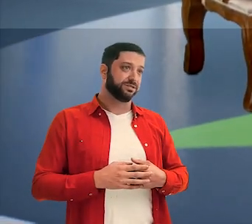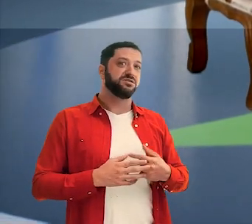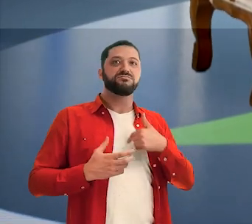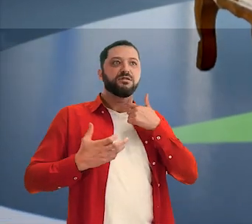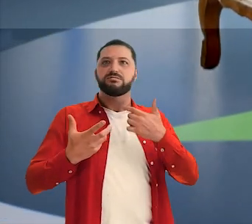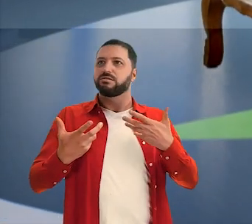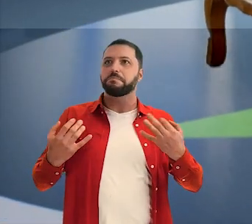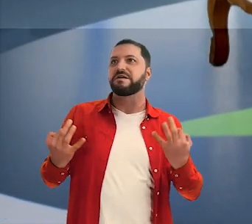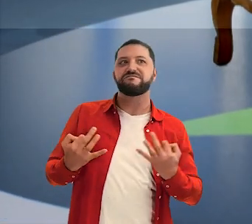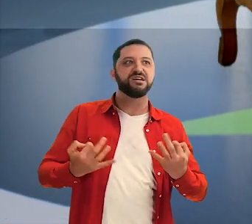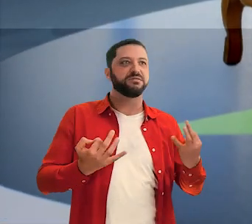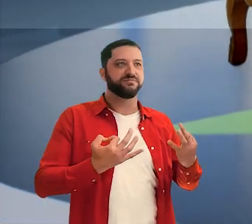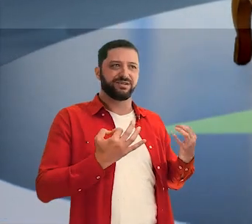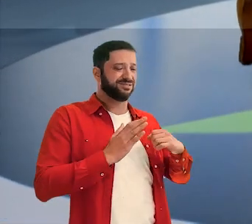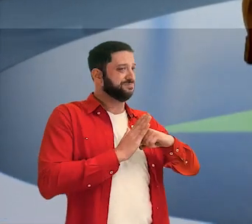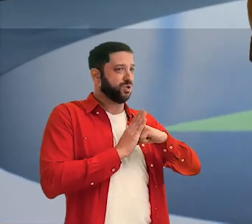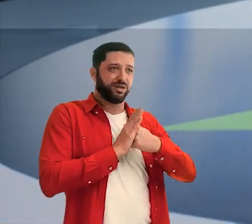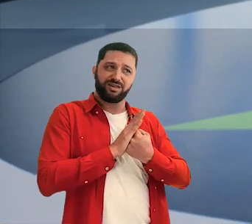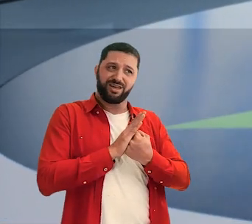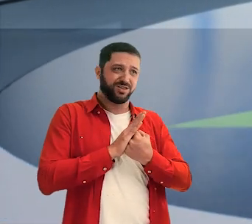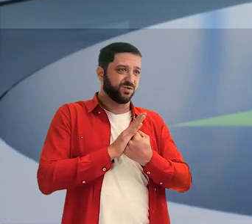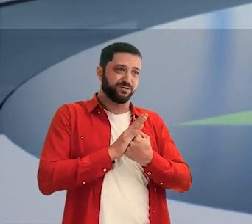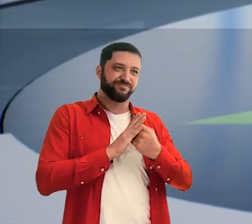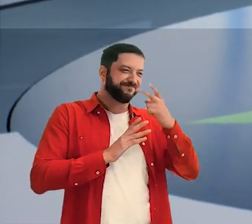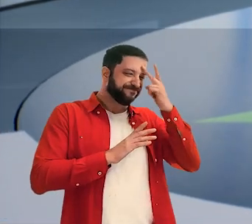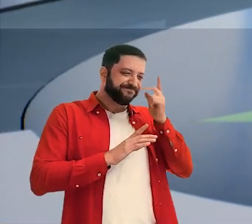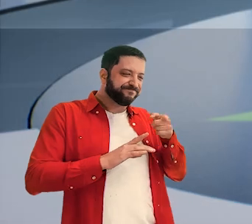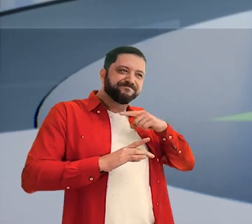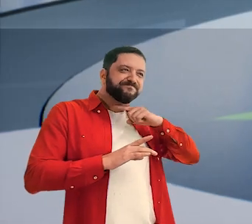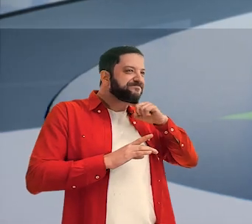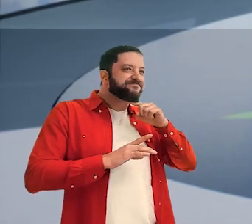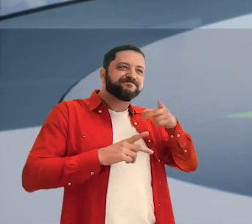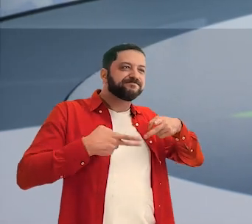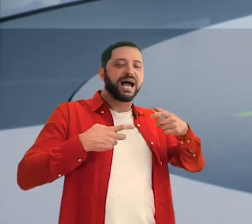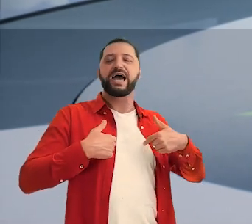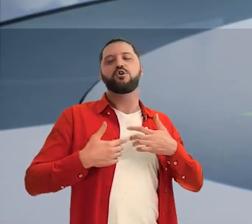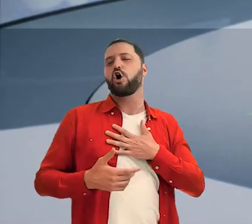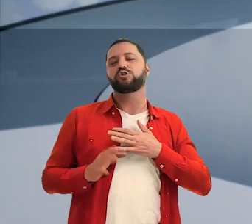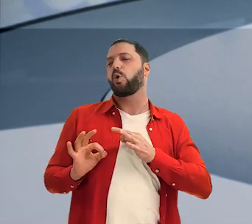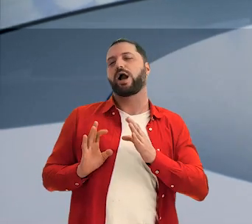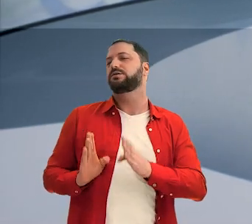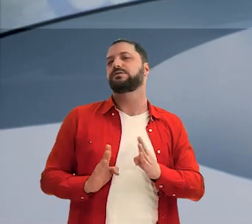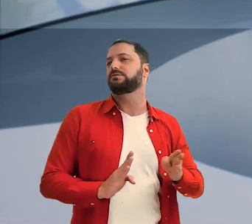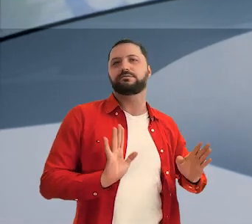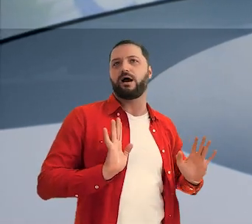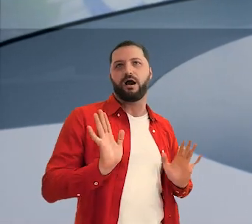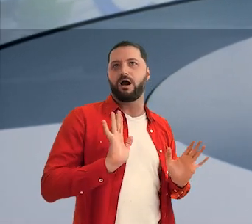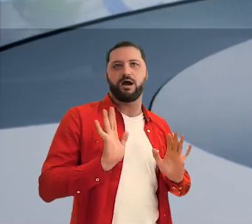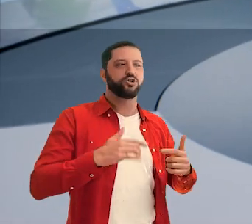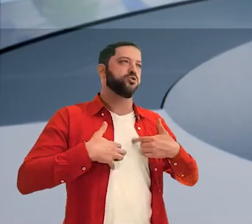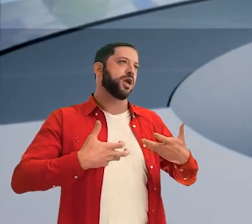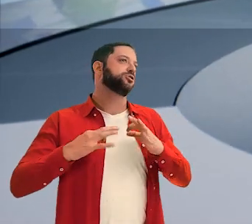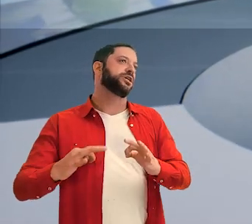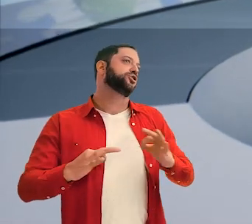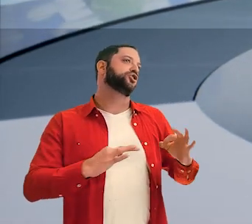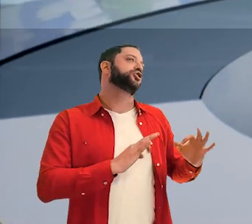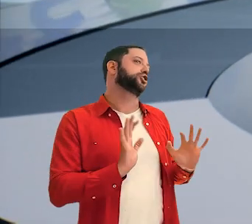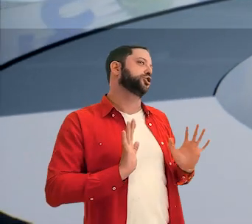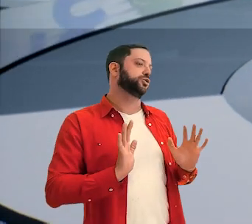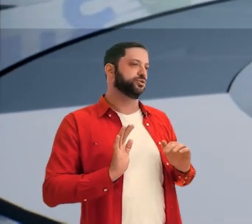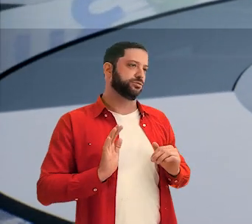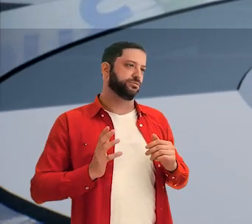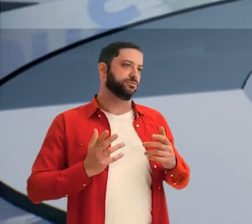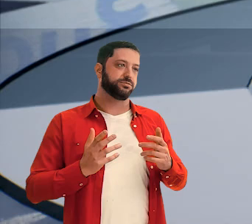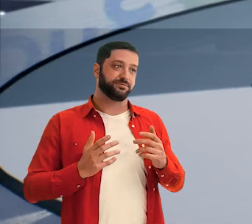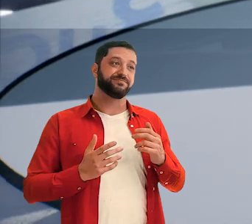o perfeccionismo é um bloqueio também que é tão difícil da pessoa conseguir identificar, porque ela fala, não, é porque eu sou organizado, não porque eu